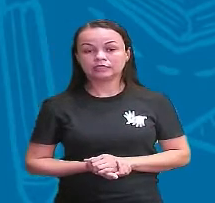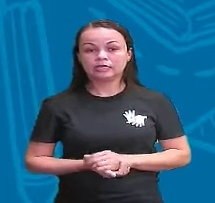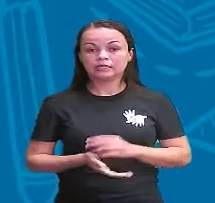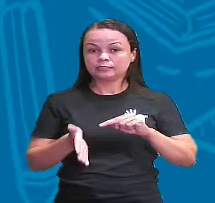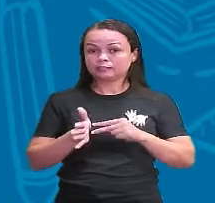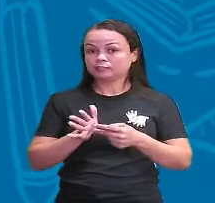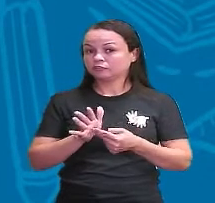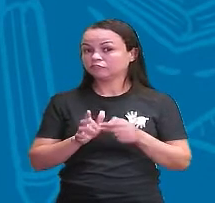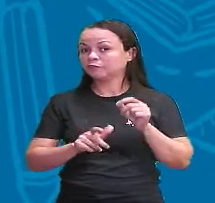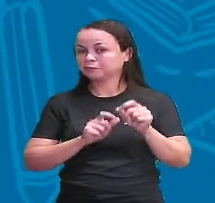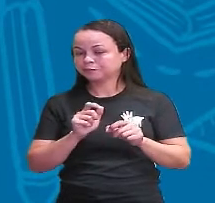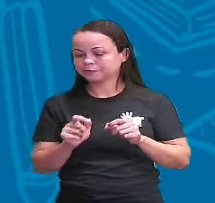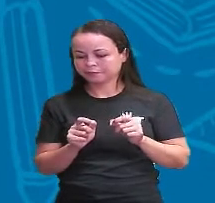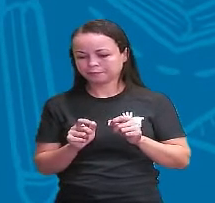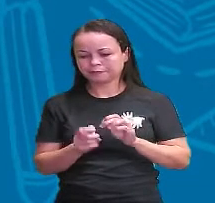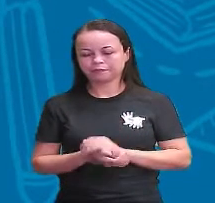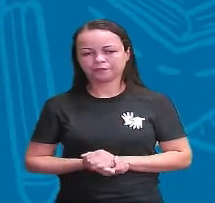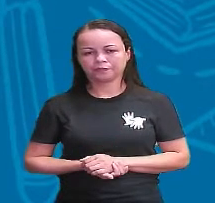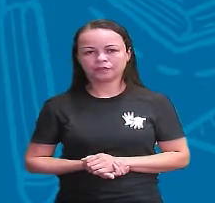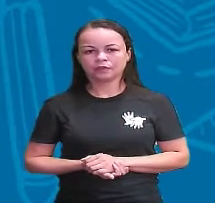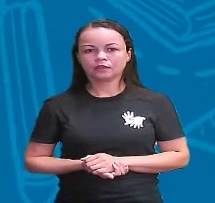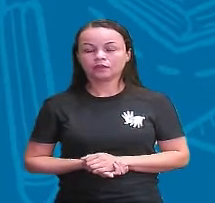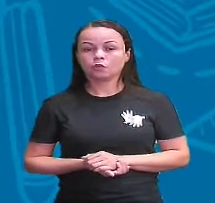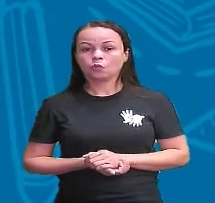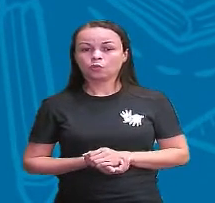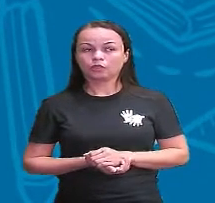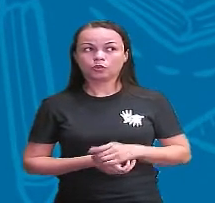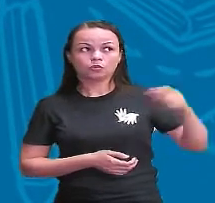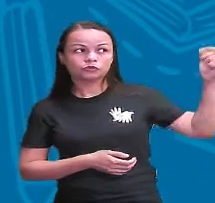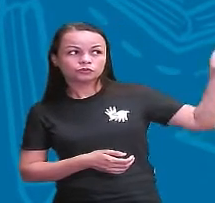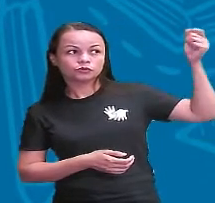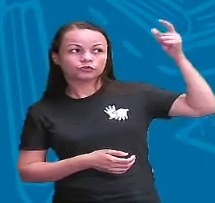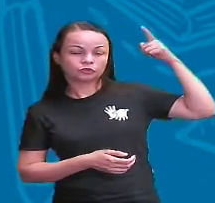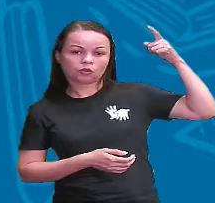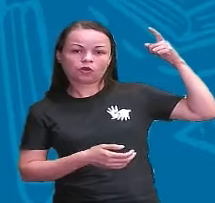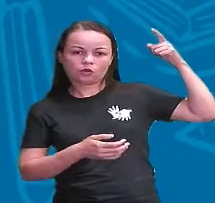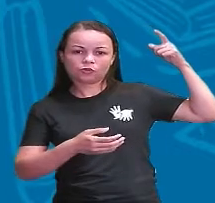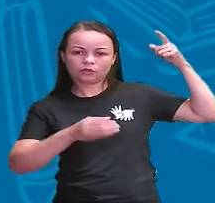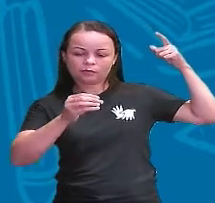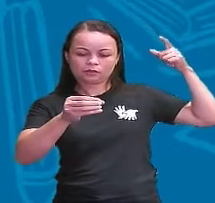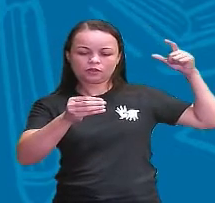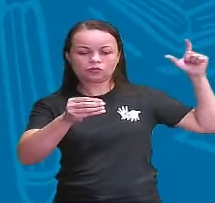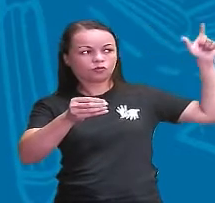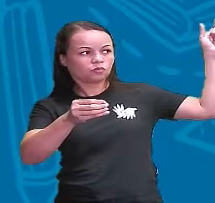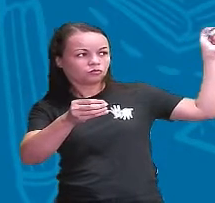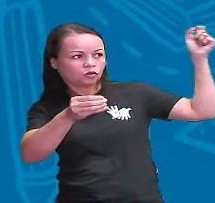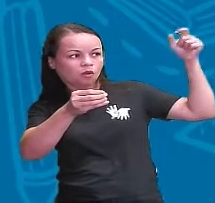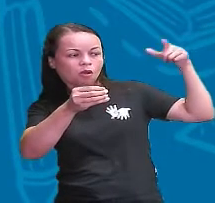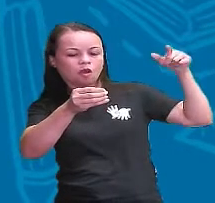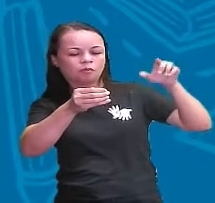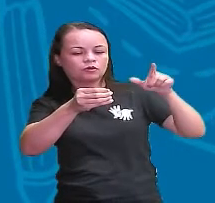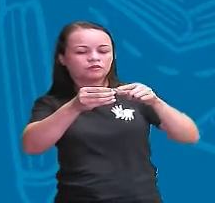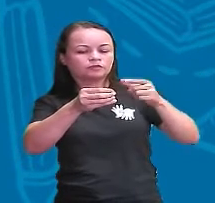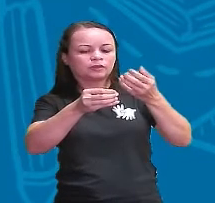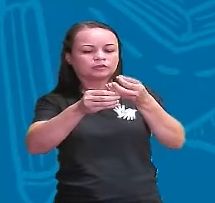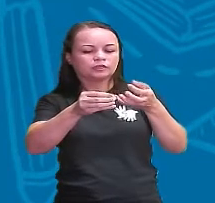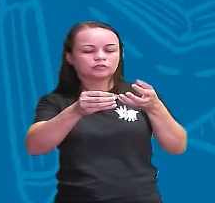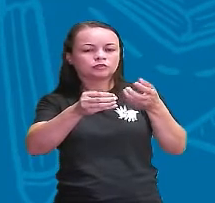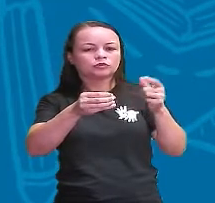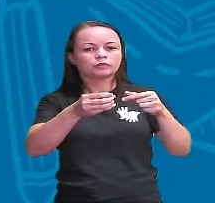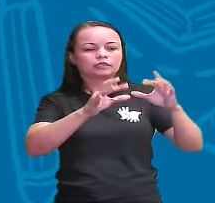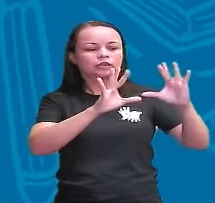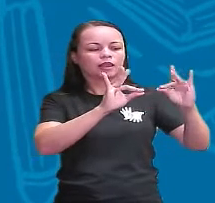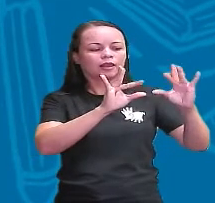significa que o sol, o calor, os raios solares que incidiram ali naquele copo com água fizeram com que a água passasse do